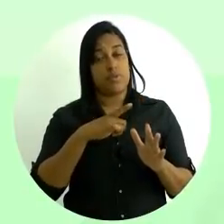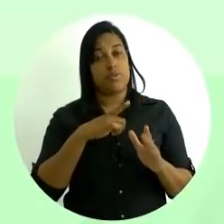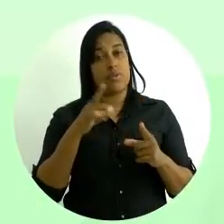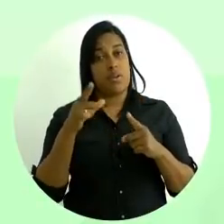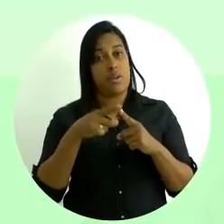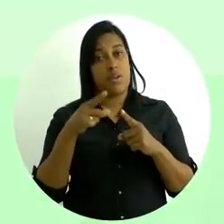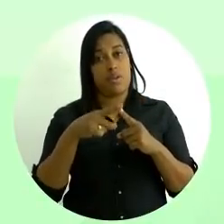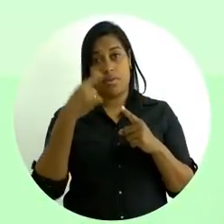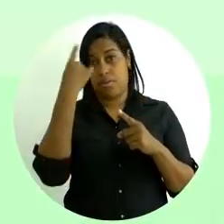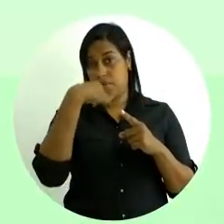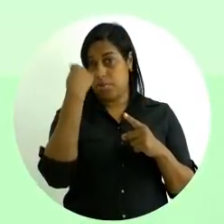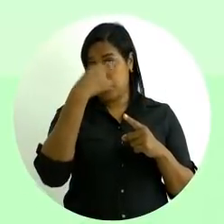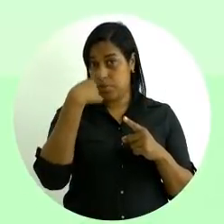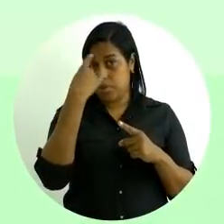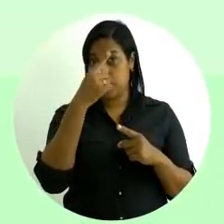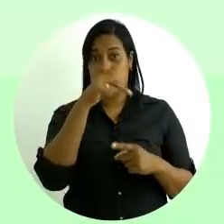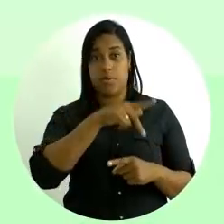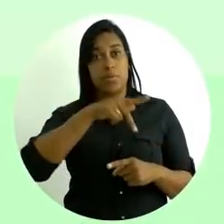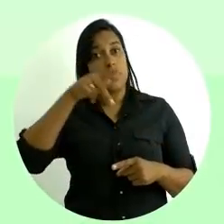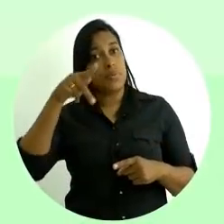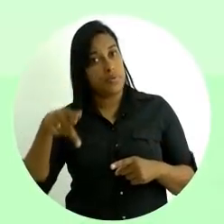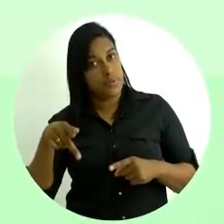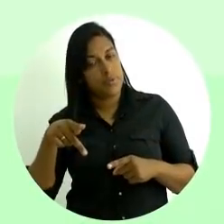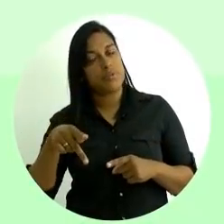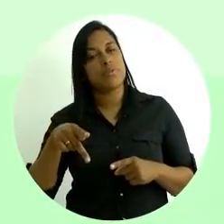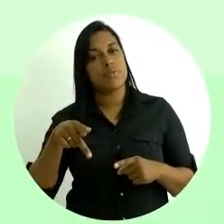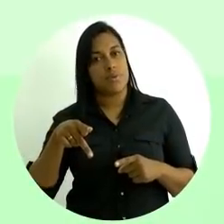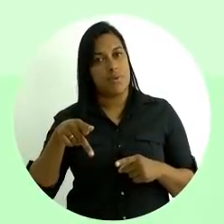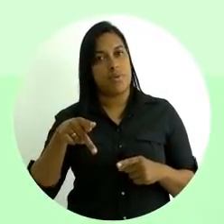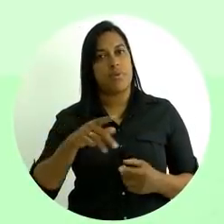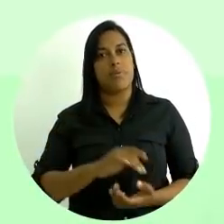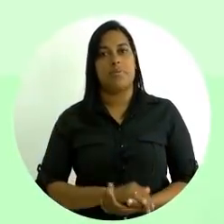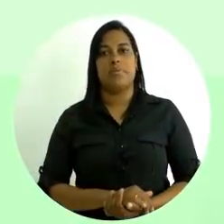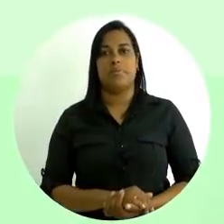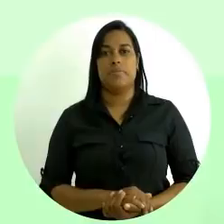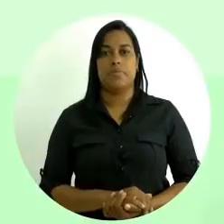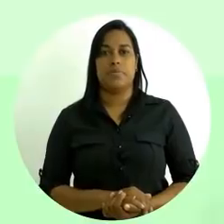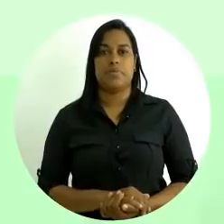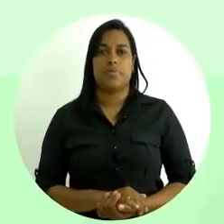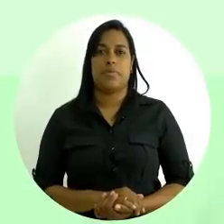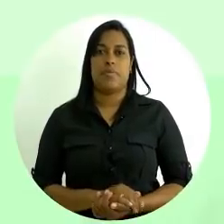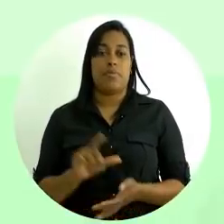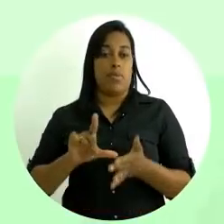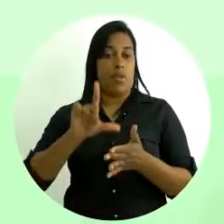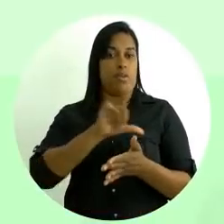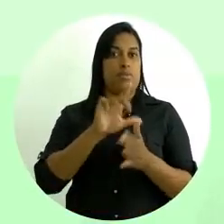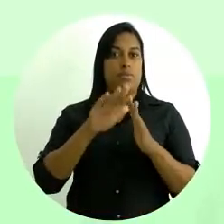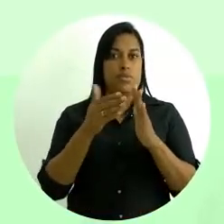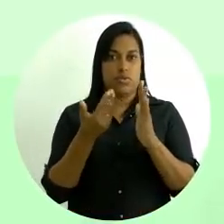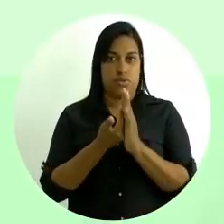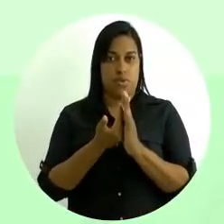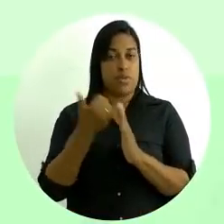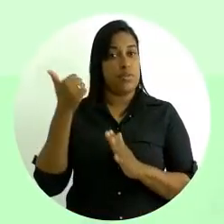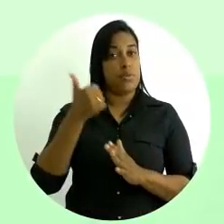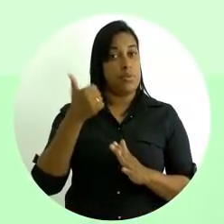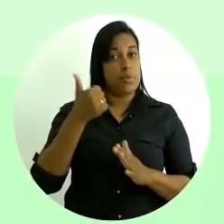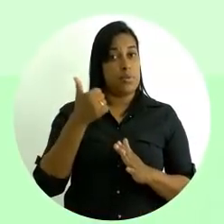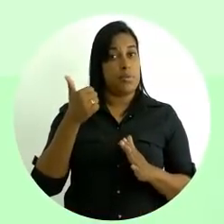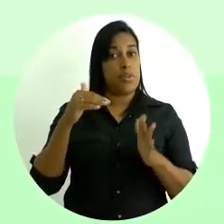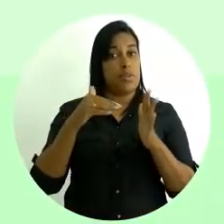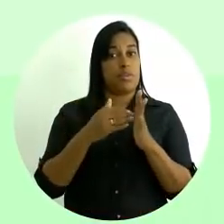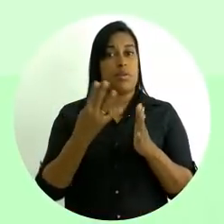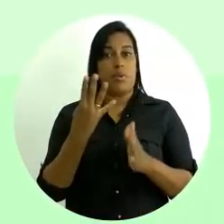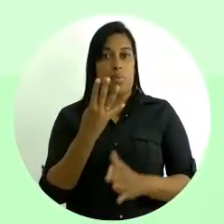ter a carga horária do professor de regência na pré-escola, de